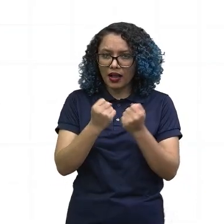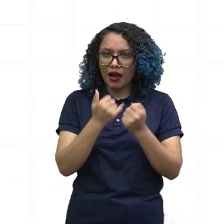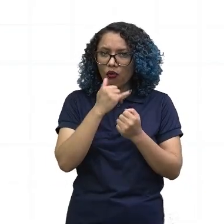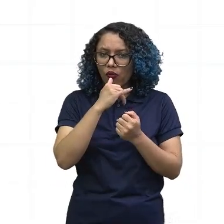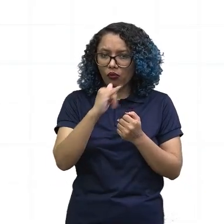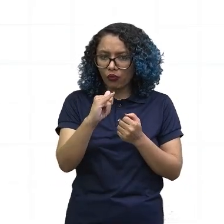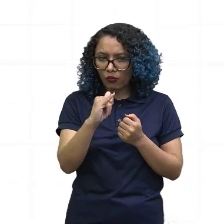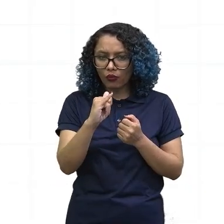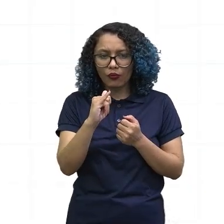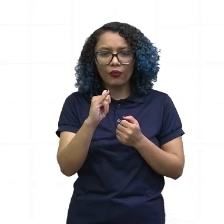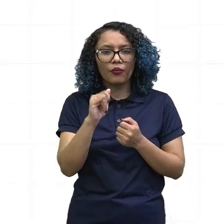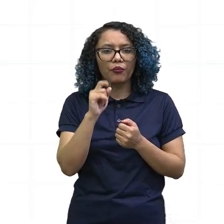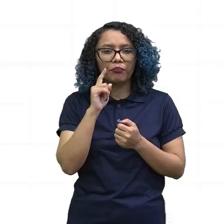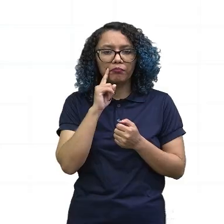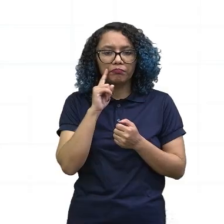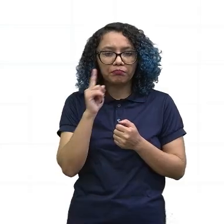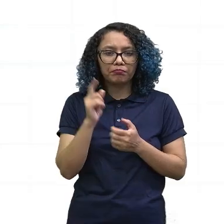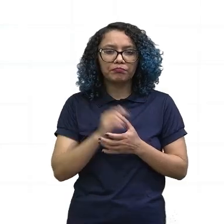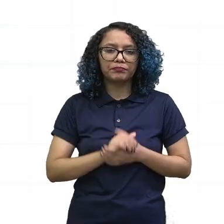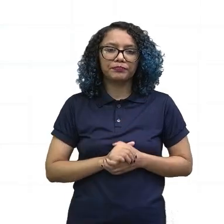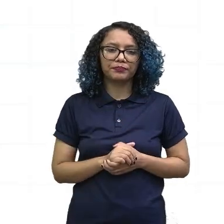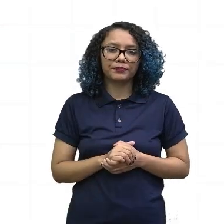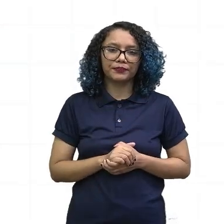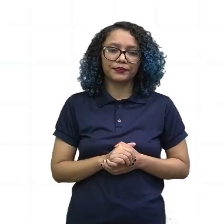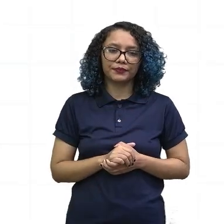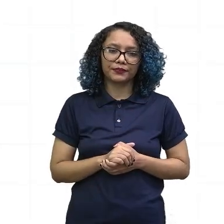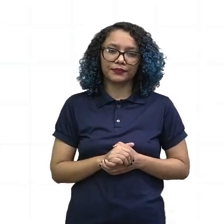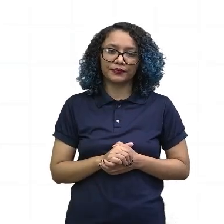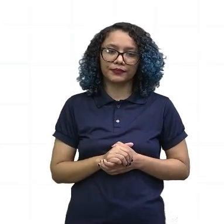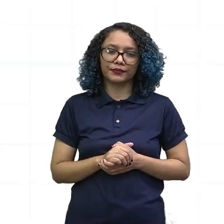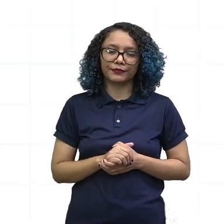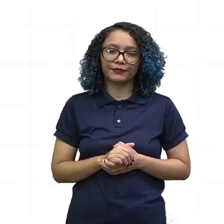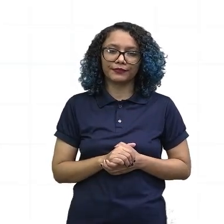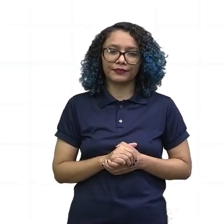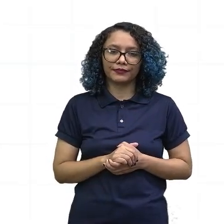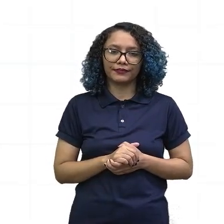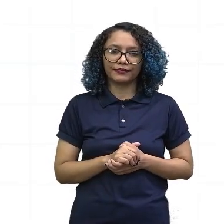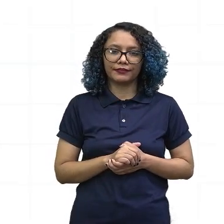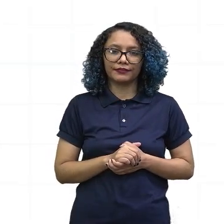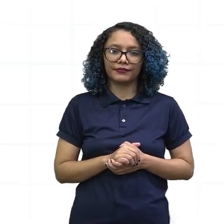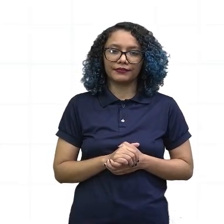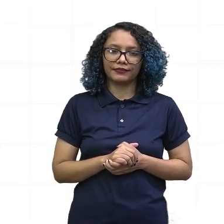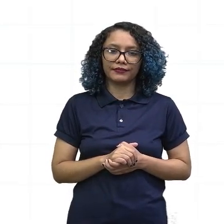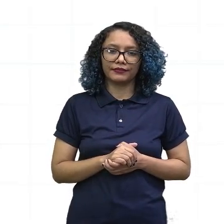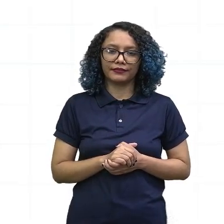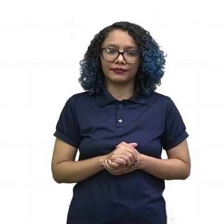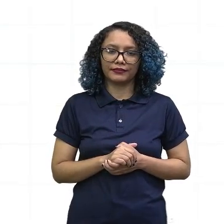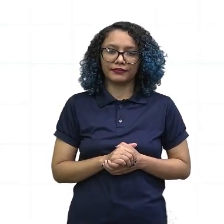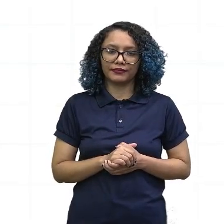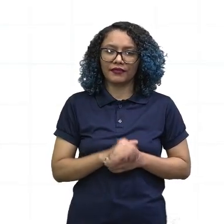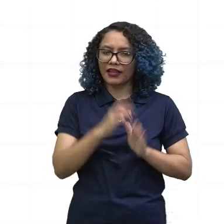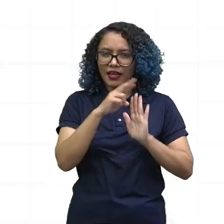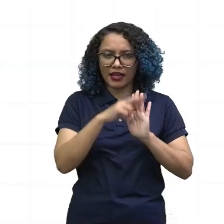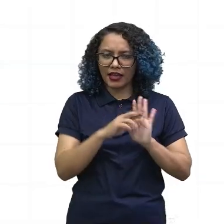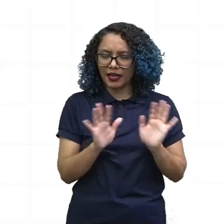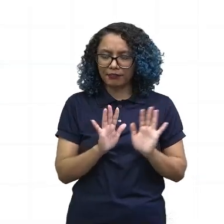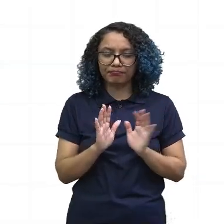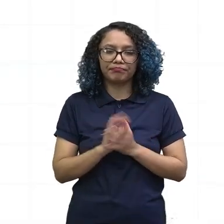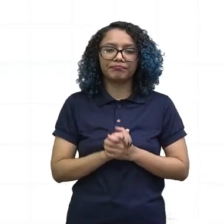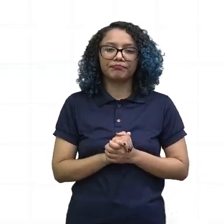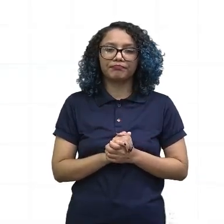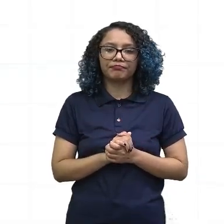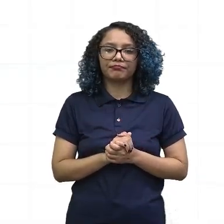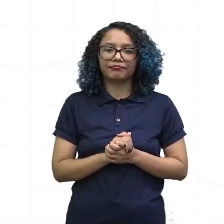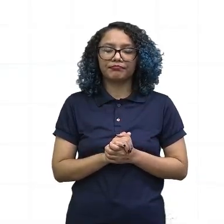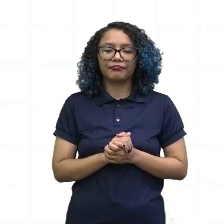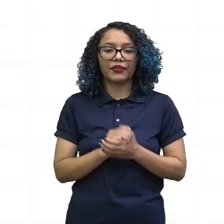tem aqui, ó, o princípio dele. Você percebe, claro que ninguém vai falar sobre as regras. Aí você